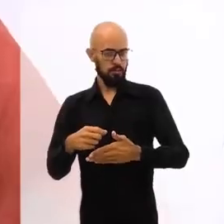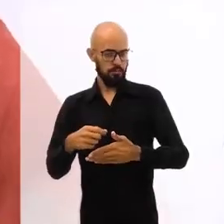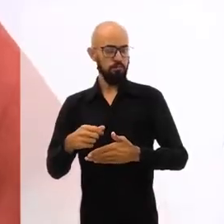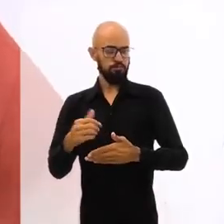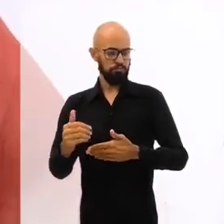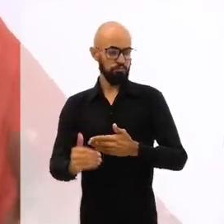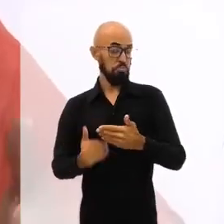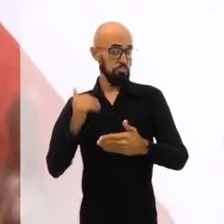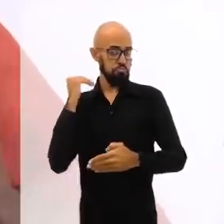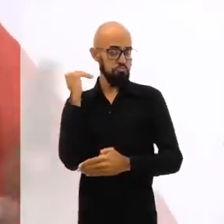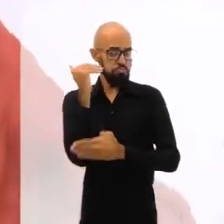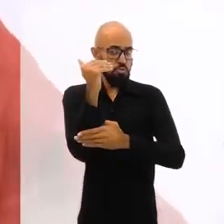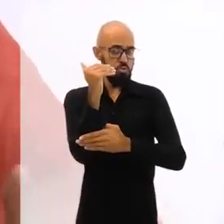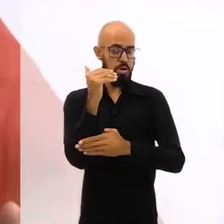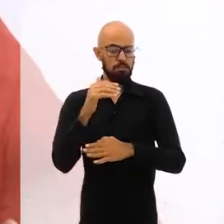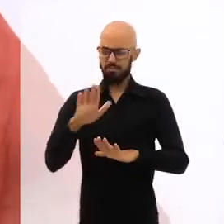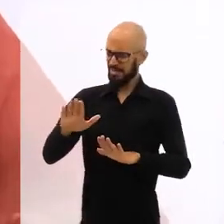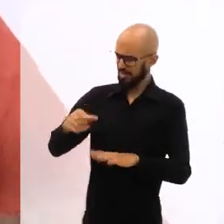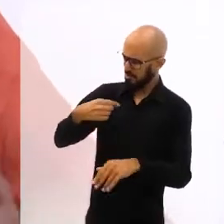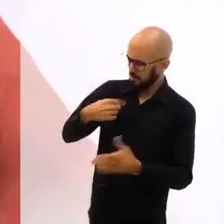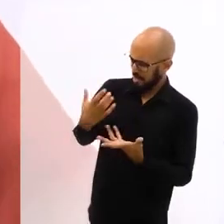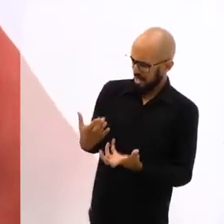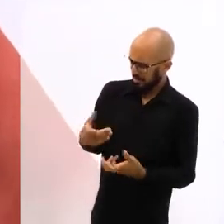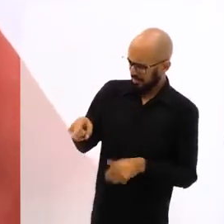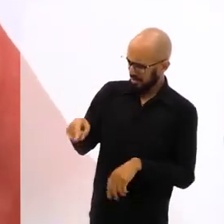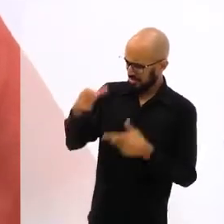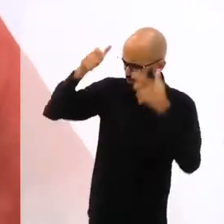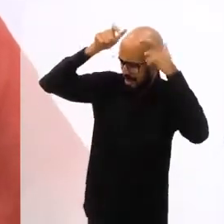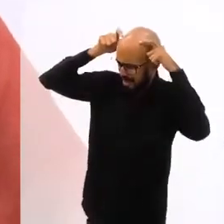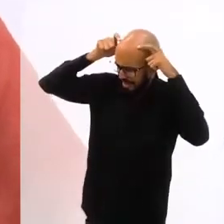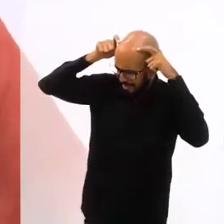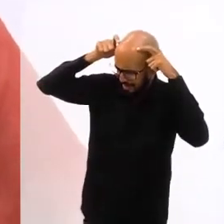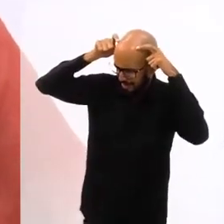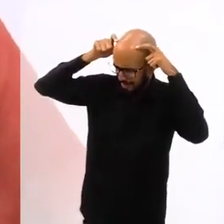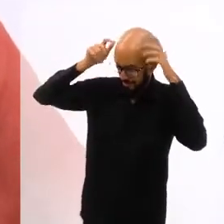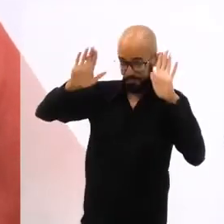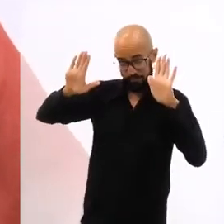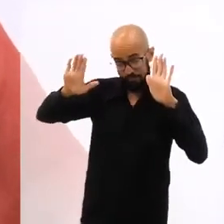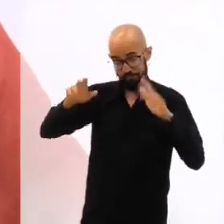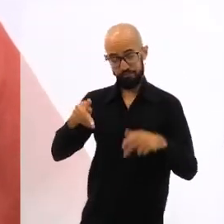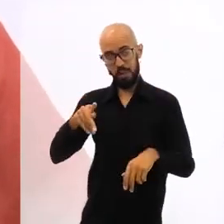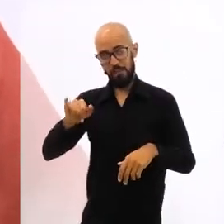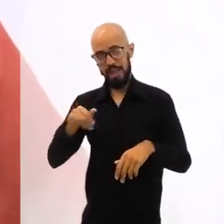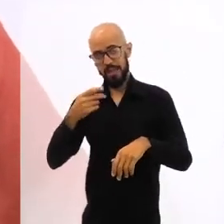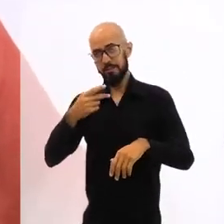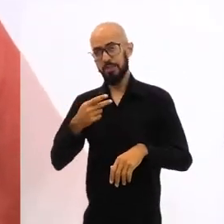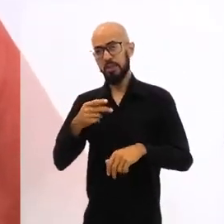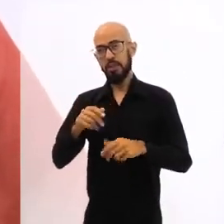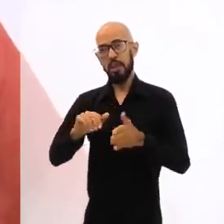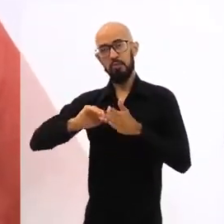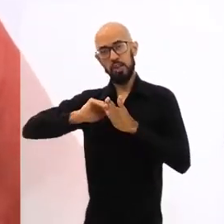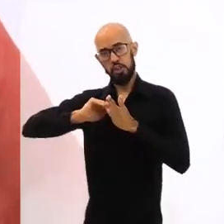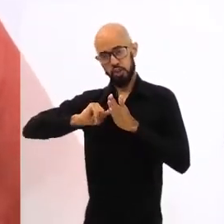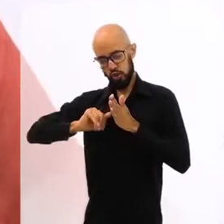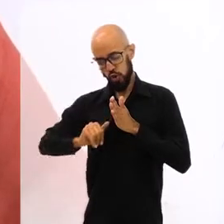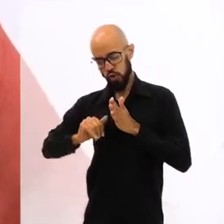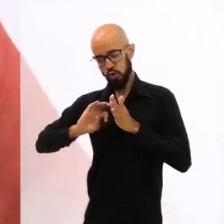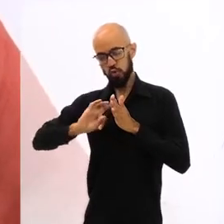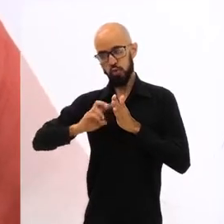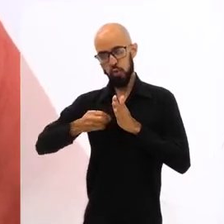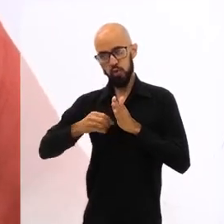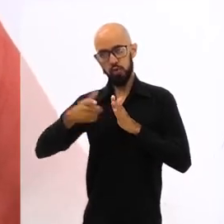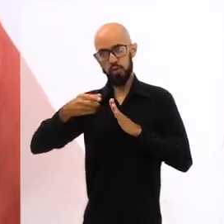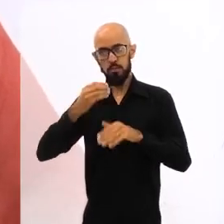tá? Aí, pai, mas eu quero que ele seja rei. Então, ele foi crescendo e o pai dele tirou tudo aquilo que